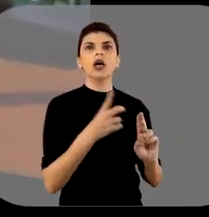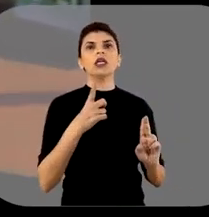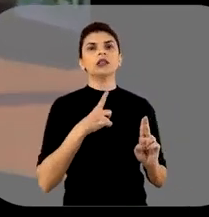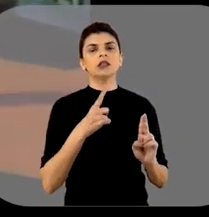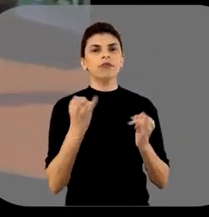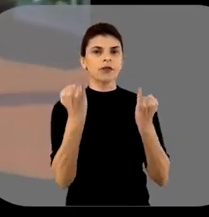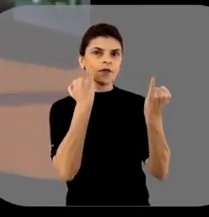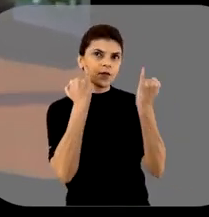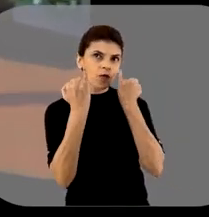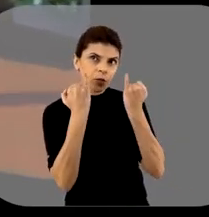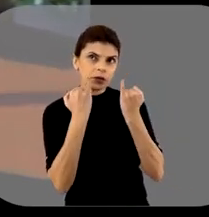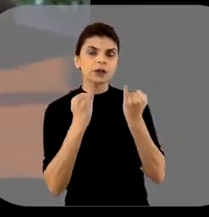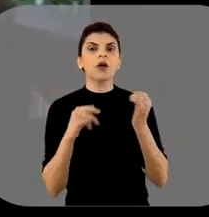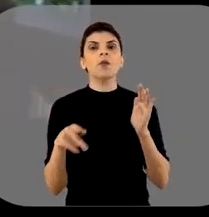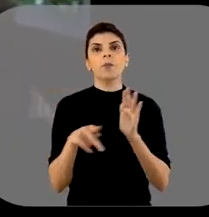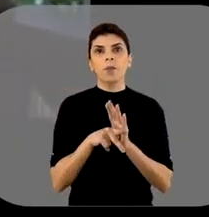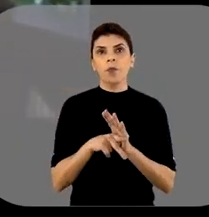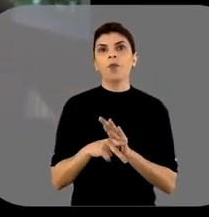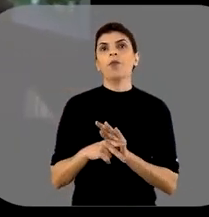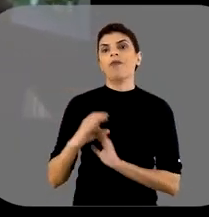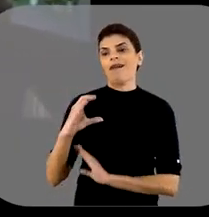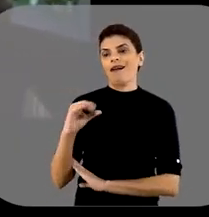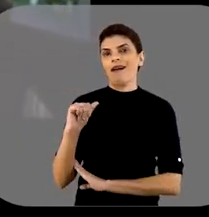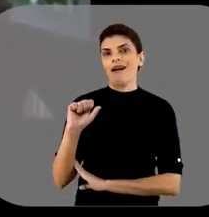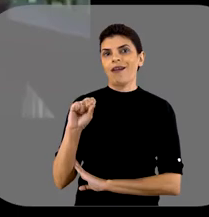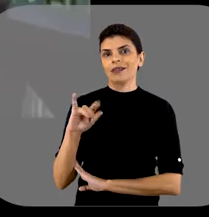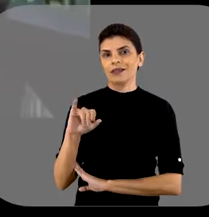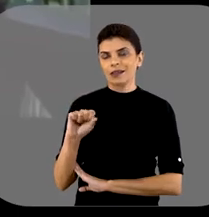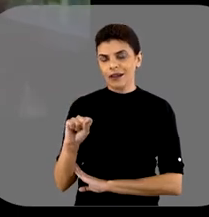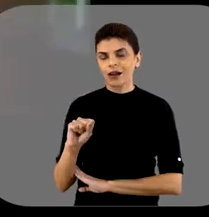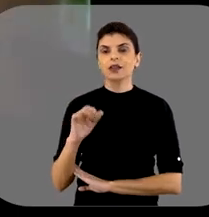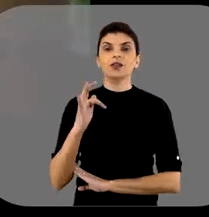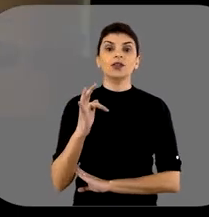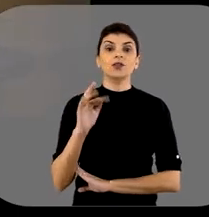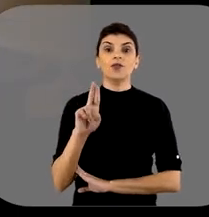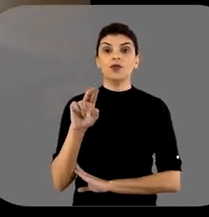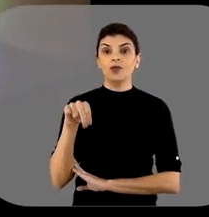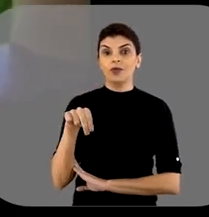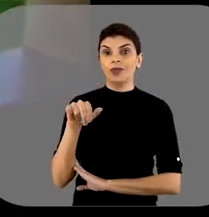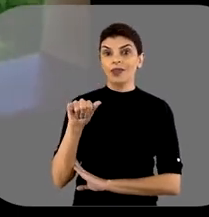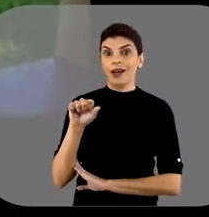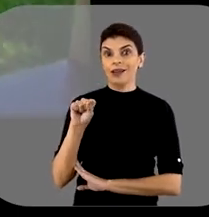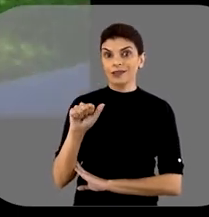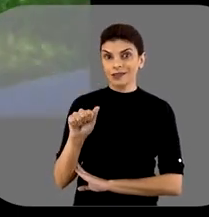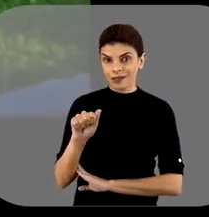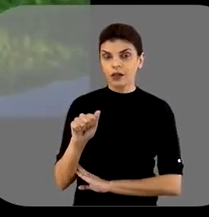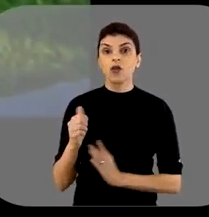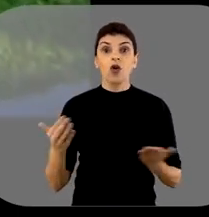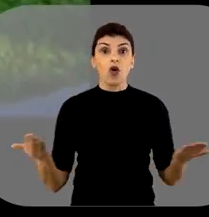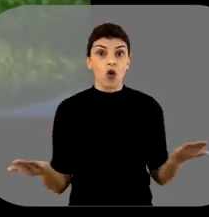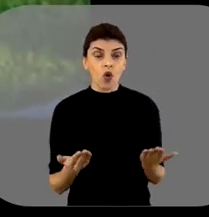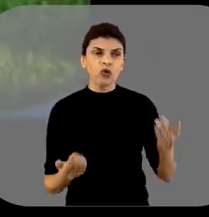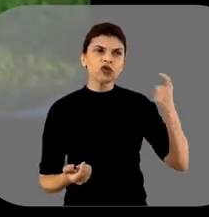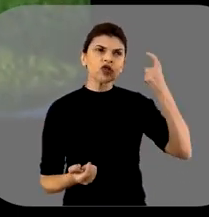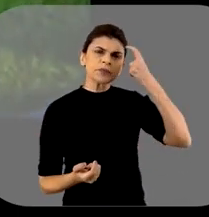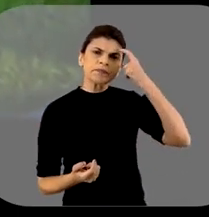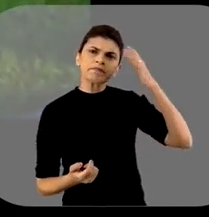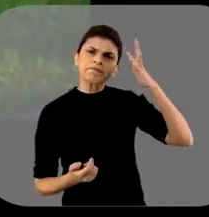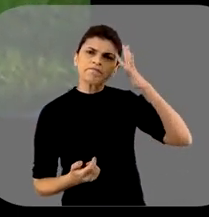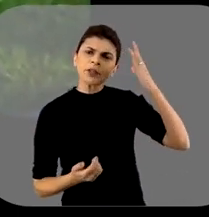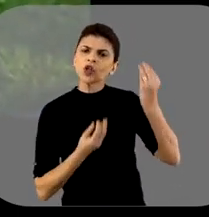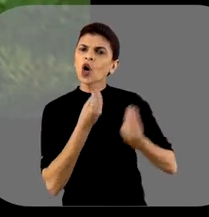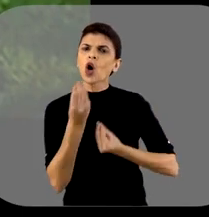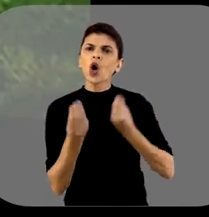reforma institucional das CASAIS, né, de fazer essa parceria com a FUNASA. Mas hoje, o que se pensa é